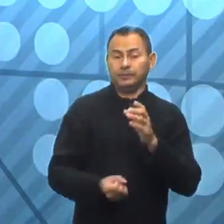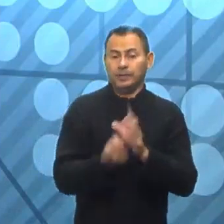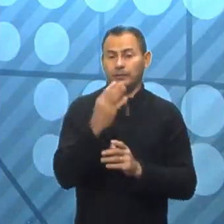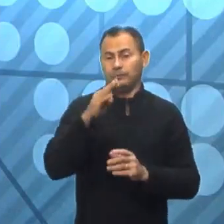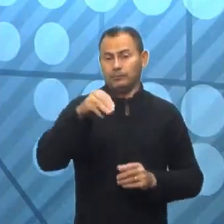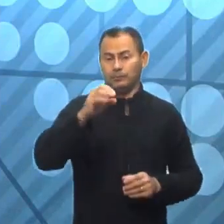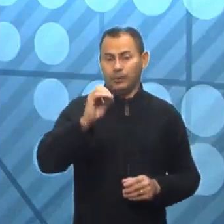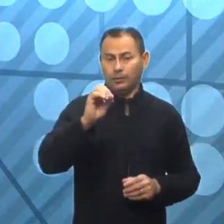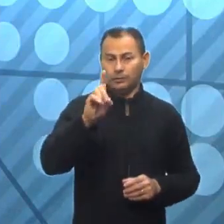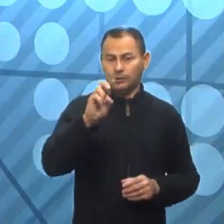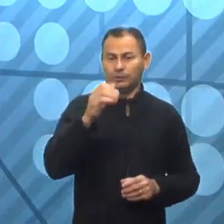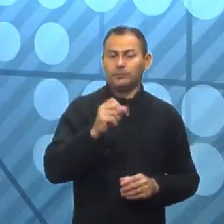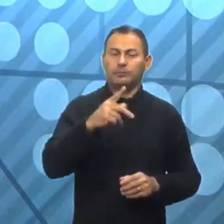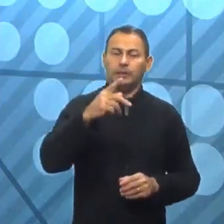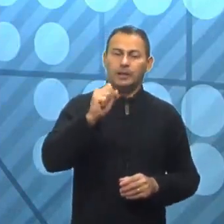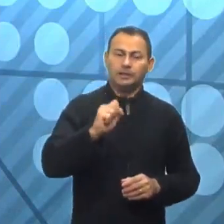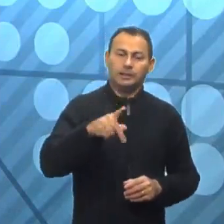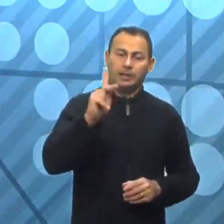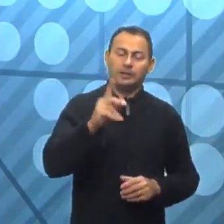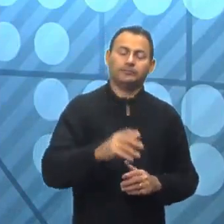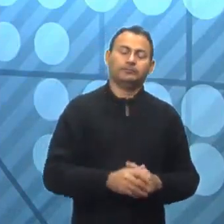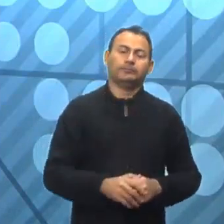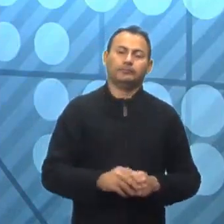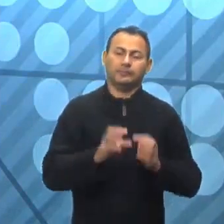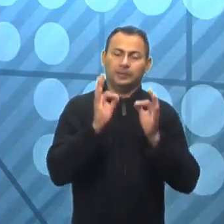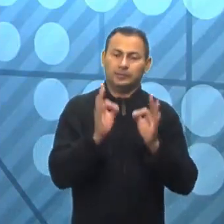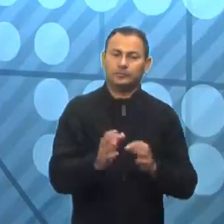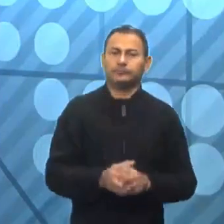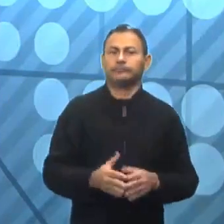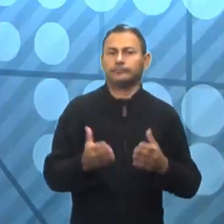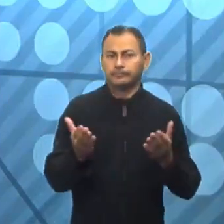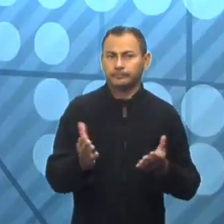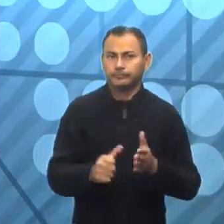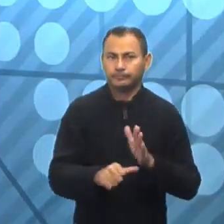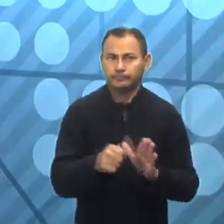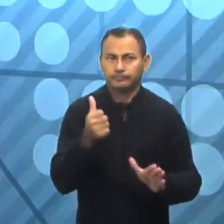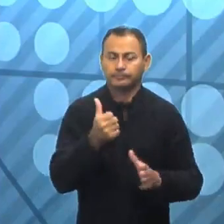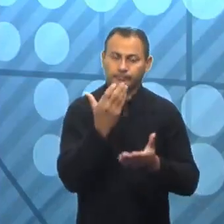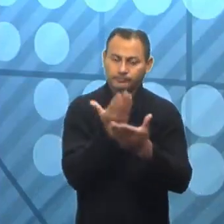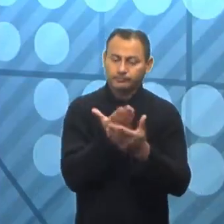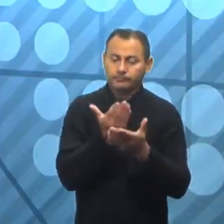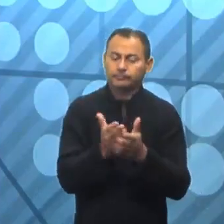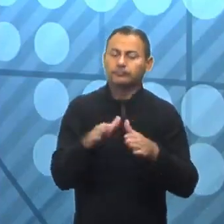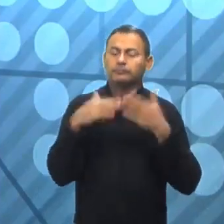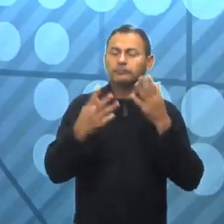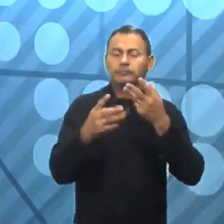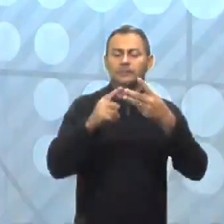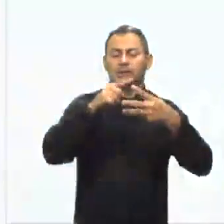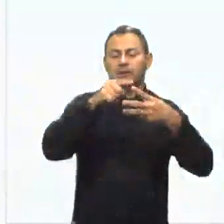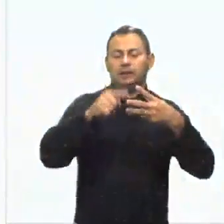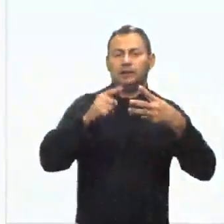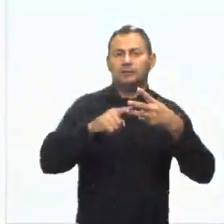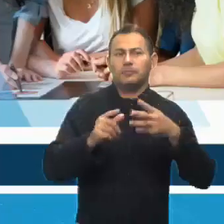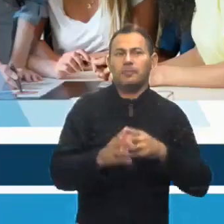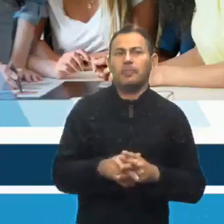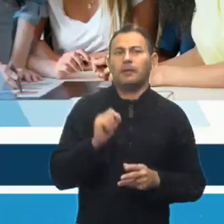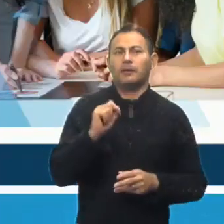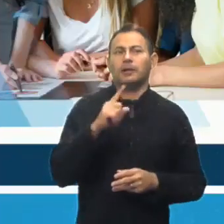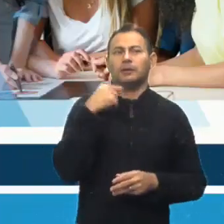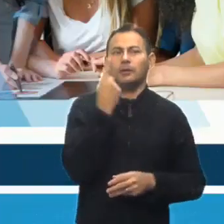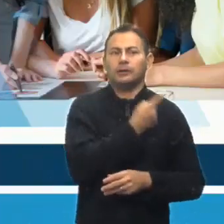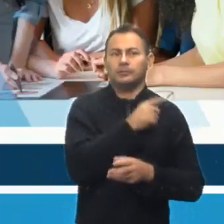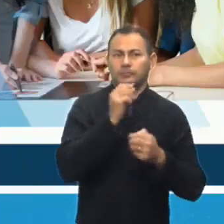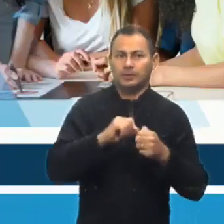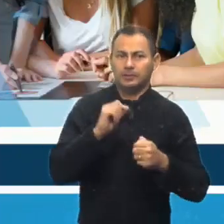modulação PSK utilizando o Scilab. Então, primeiro vamos estudar quais são esses três procedimentos. O que nós